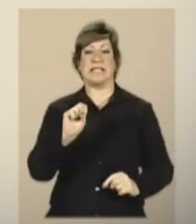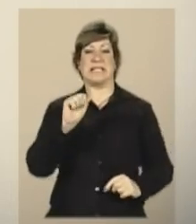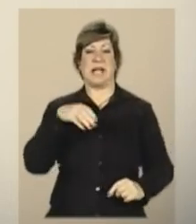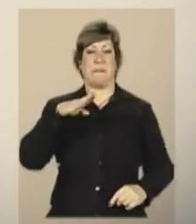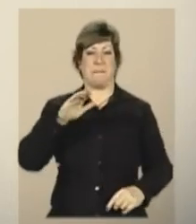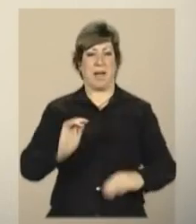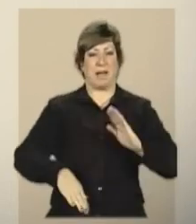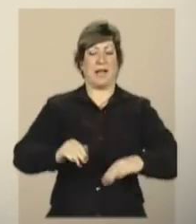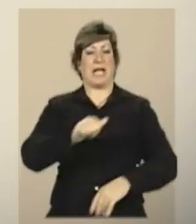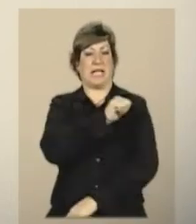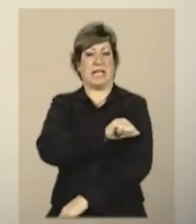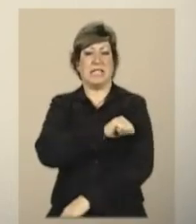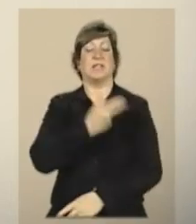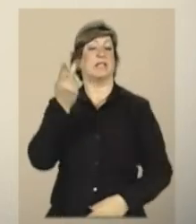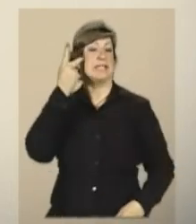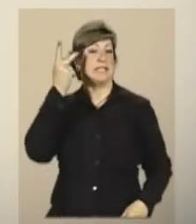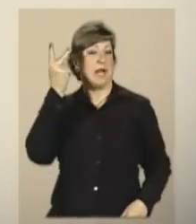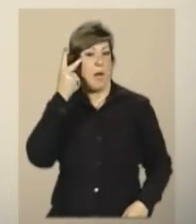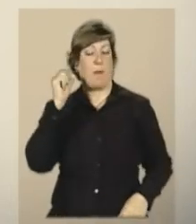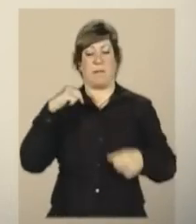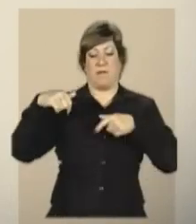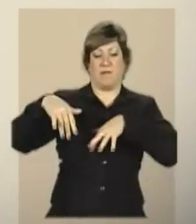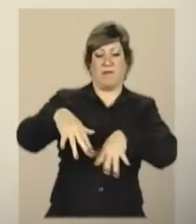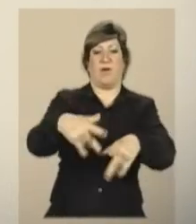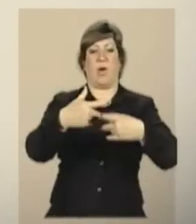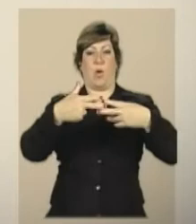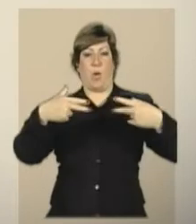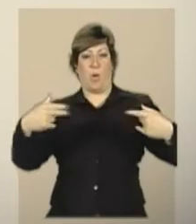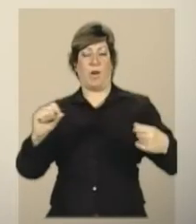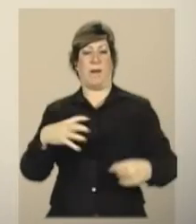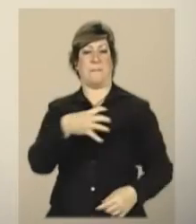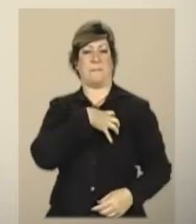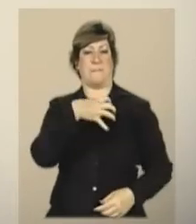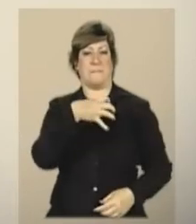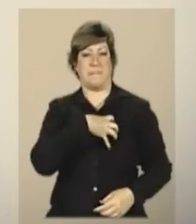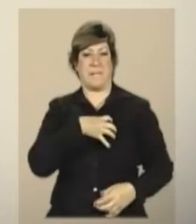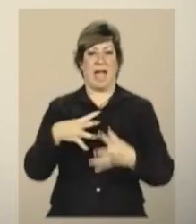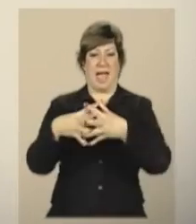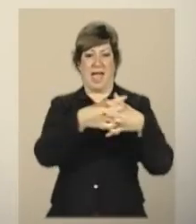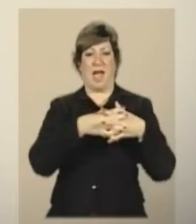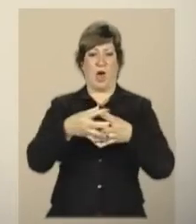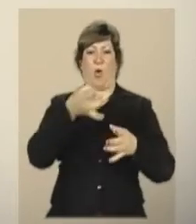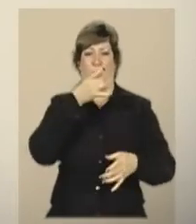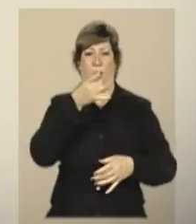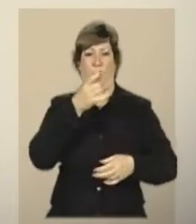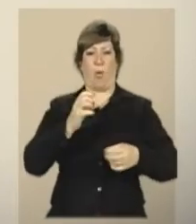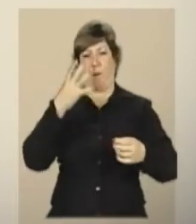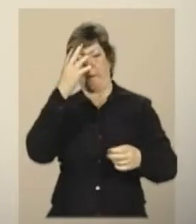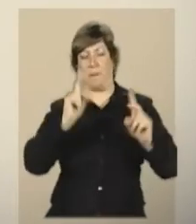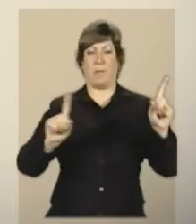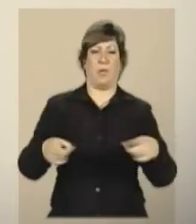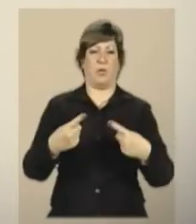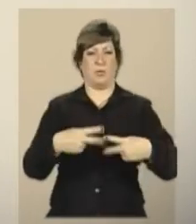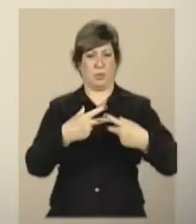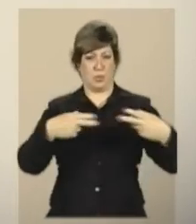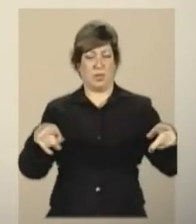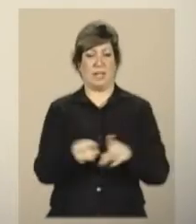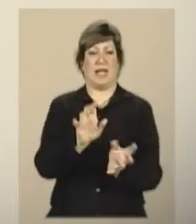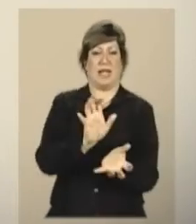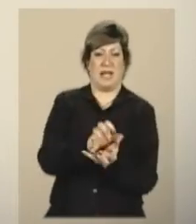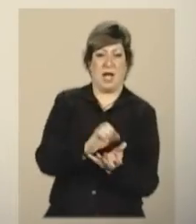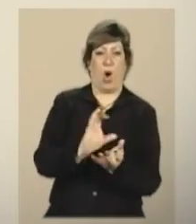no rio em São Paulo atrás dos trios elétricos na Bahia curtindo o frevo de Recife e Olinda